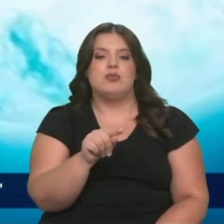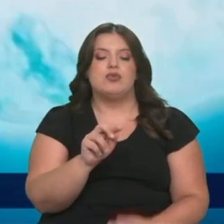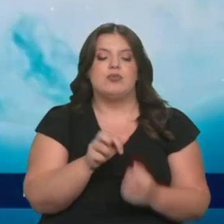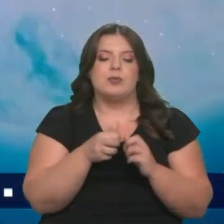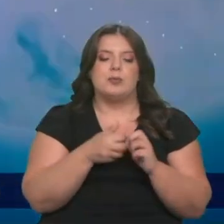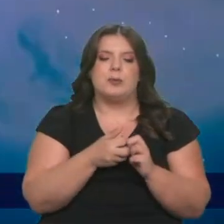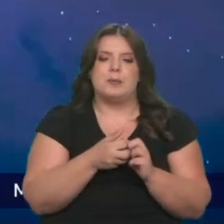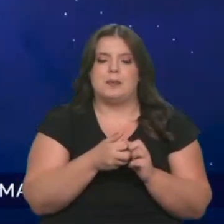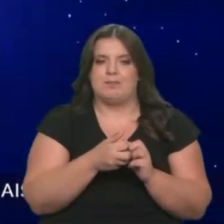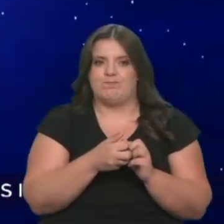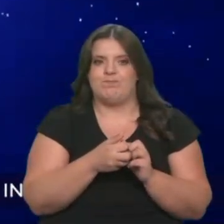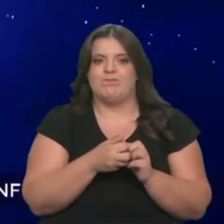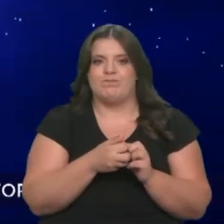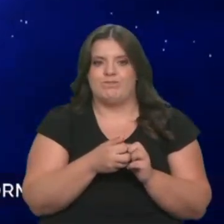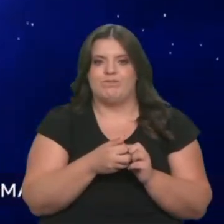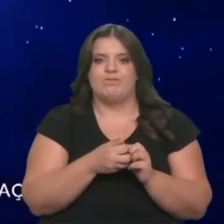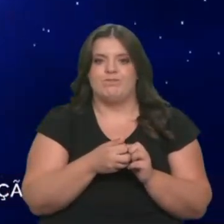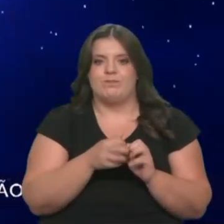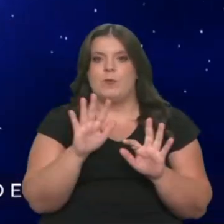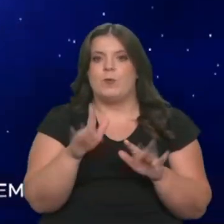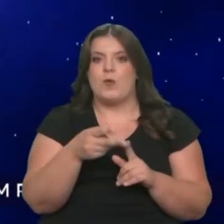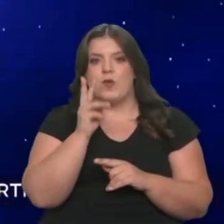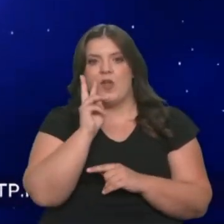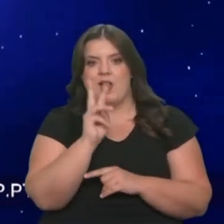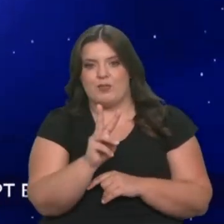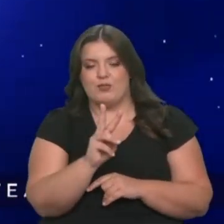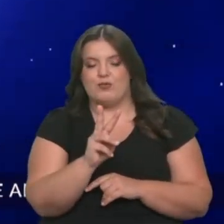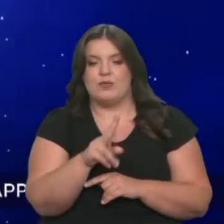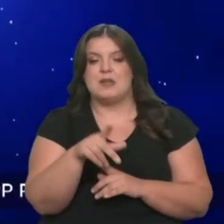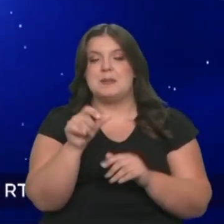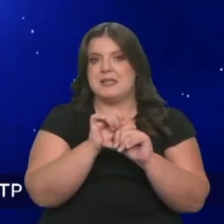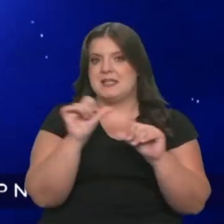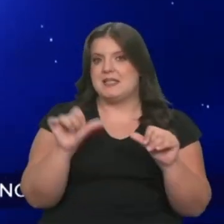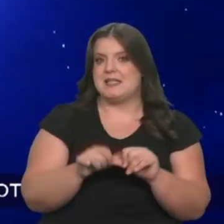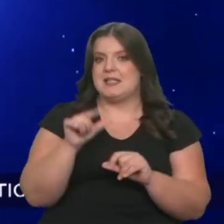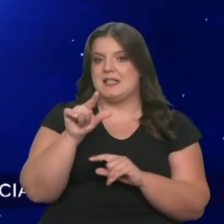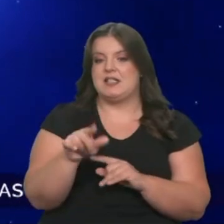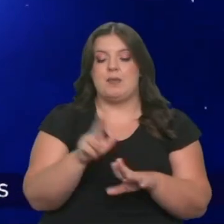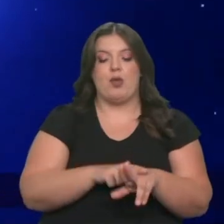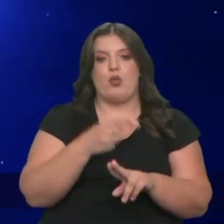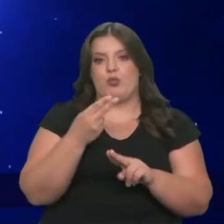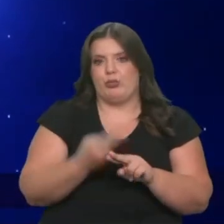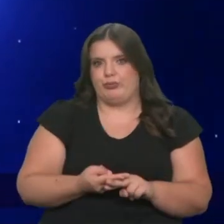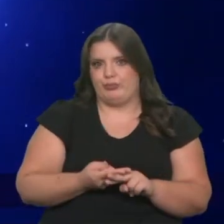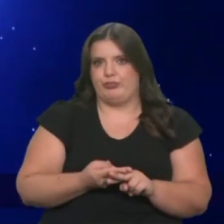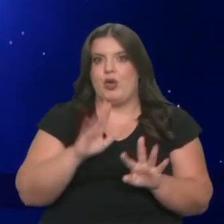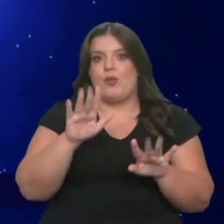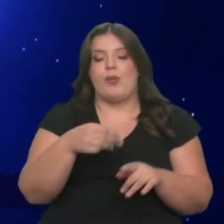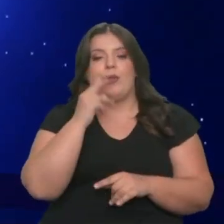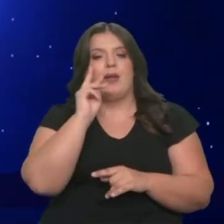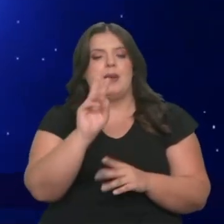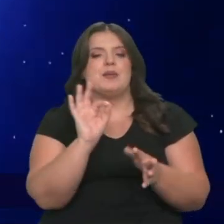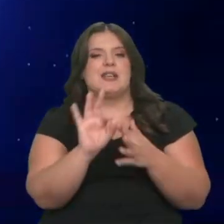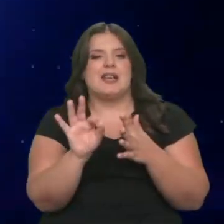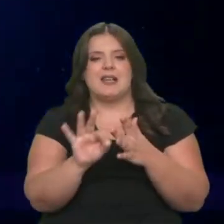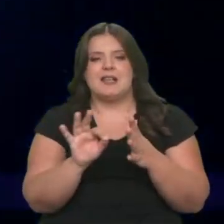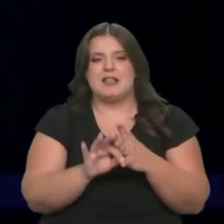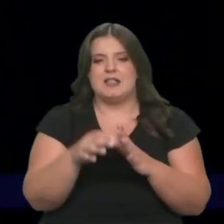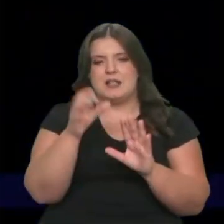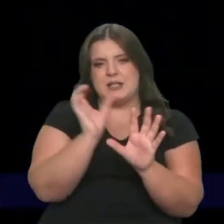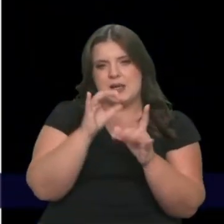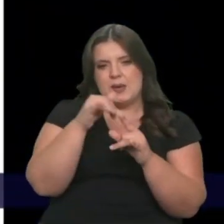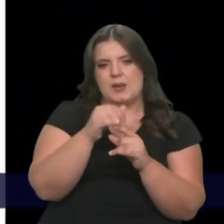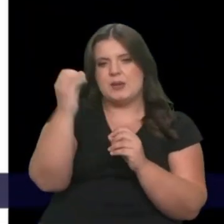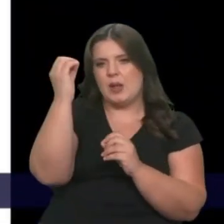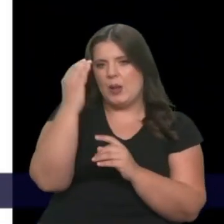problema. É que, quando olhamos para este sistema duplo e quando olhamos para as características espectroscópicas da luz